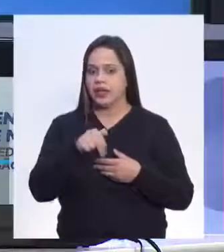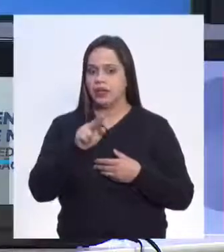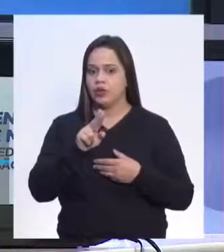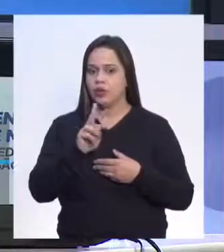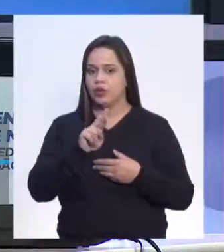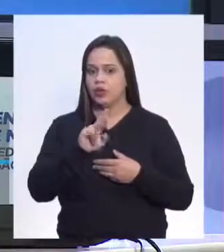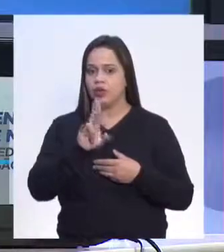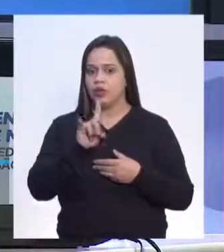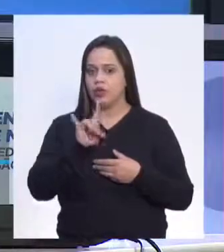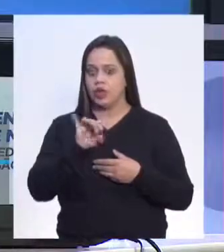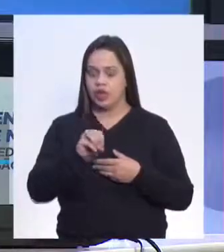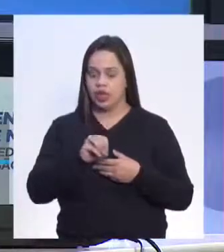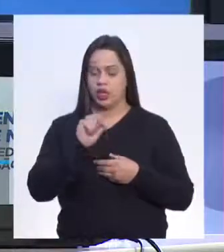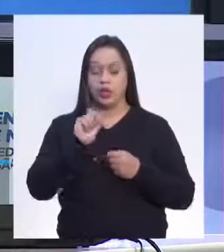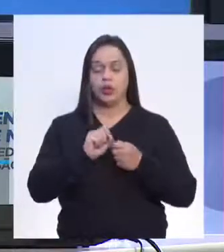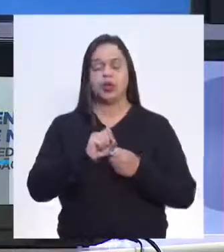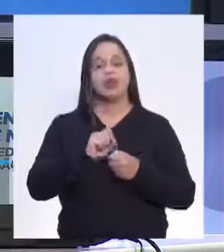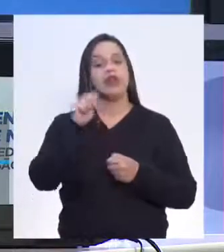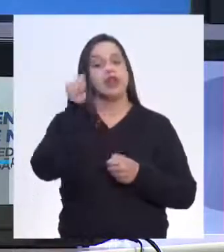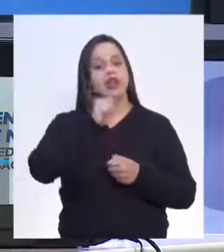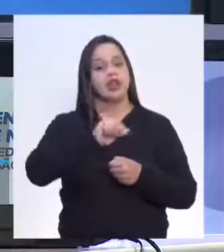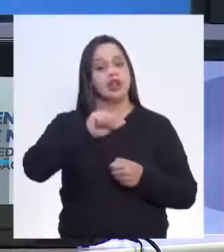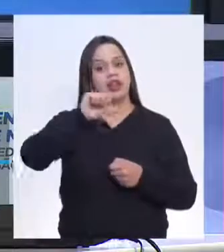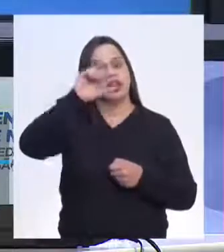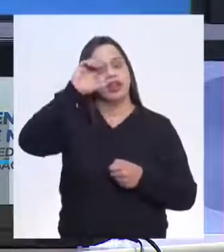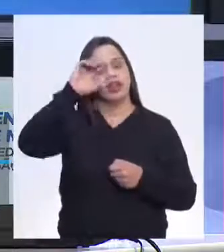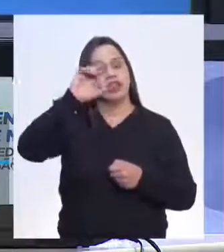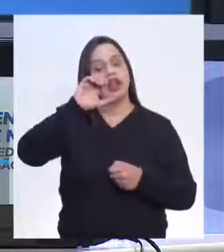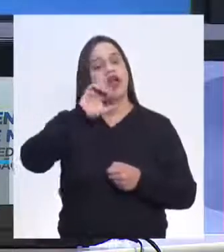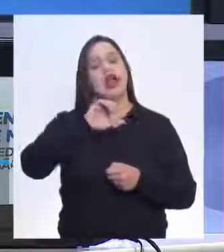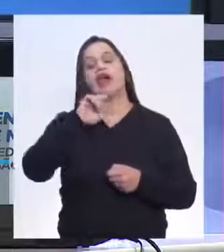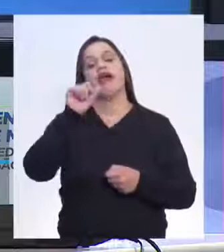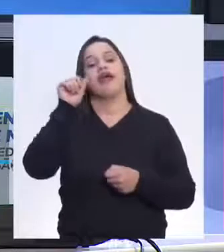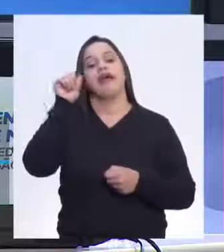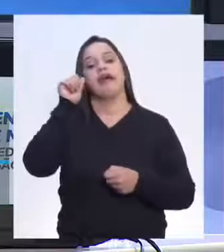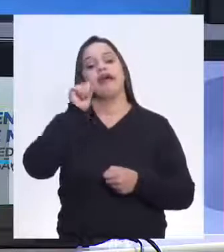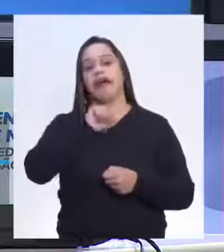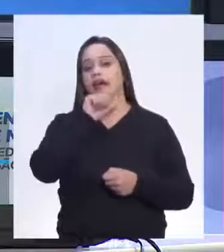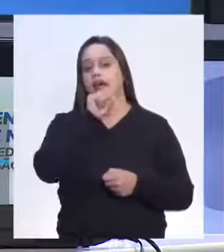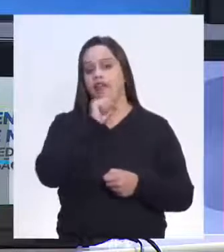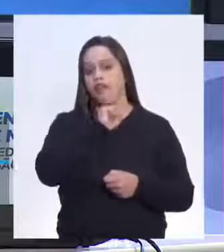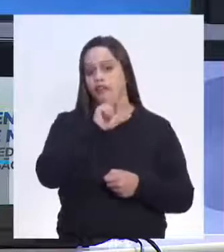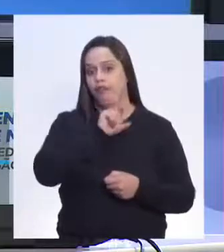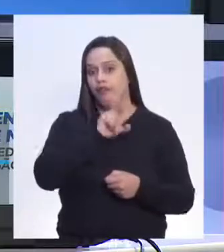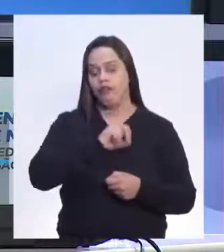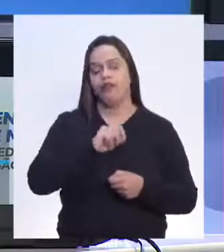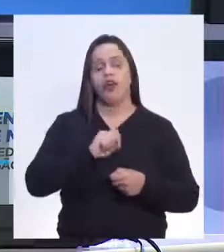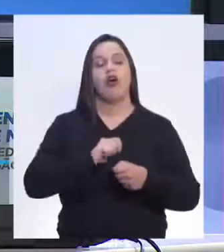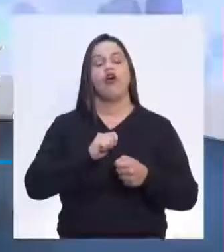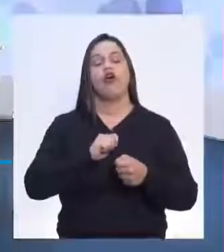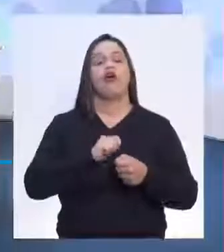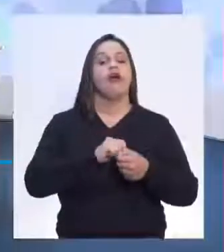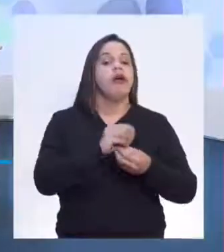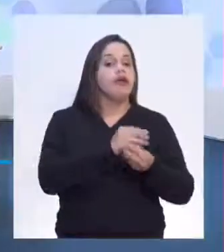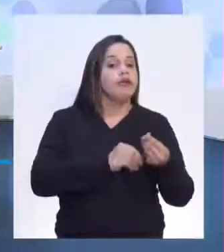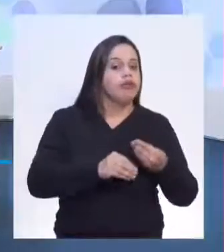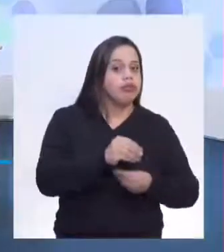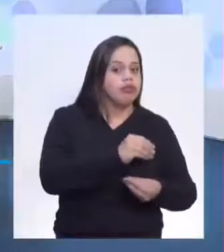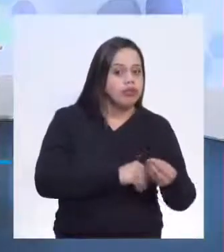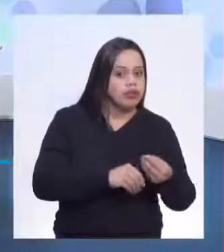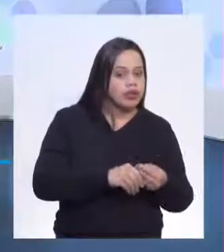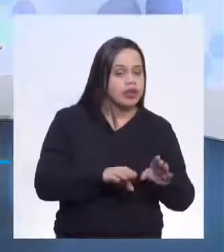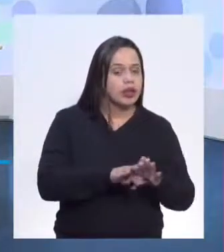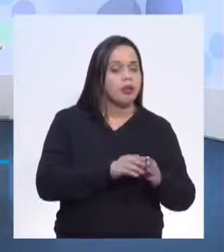Elias Turco e que a Emília foi lá e comparou ao Minotauro, hein, gente? O que seria?